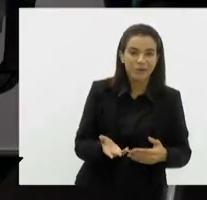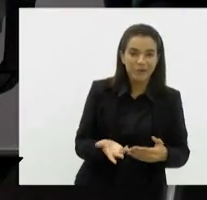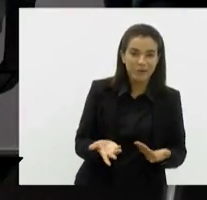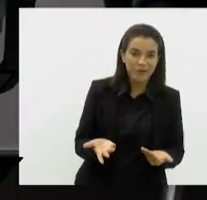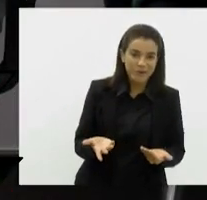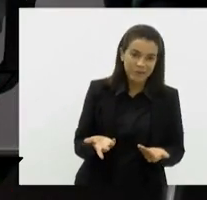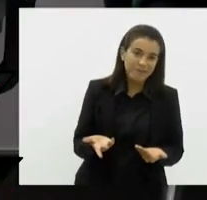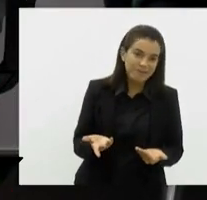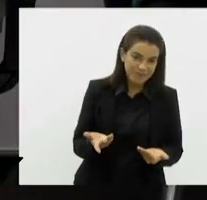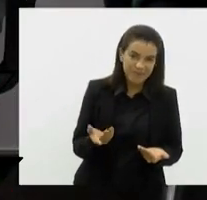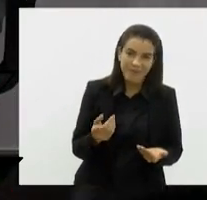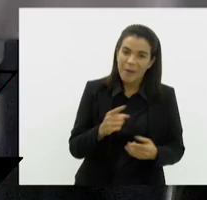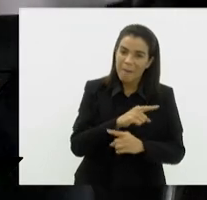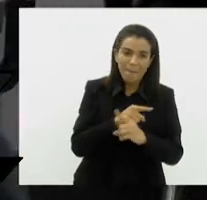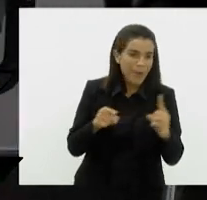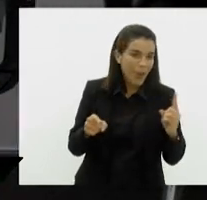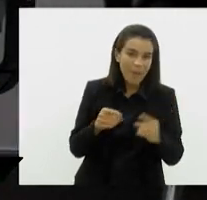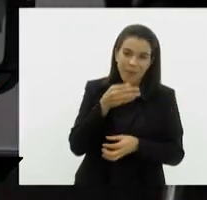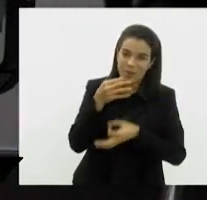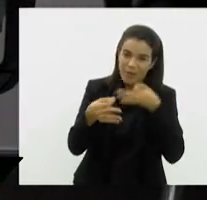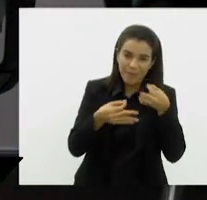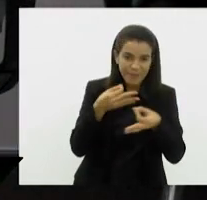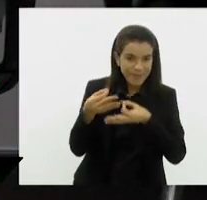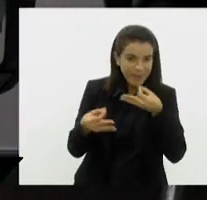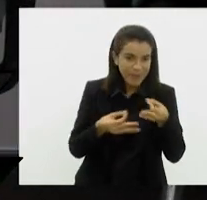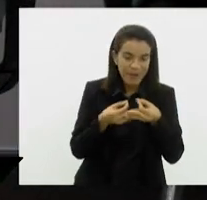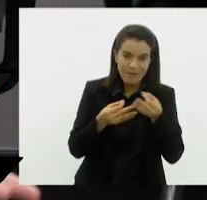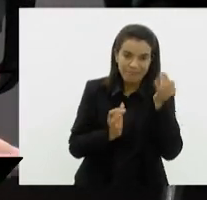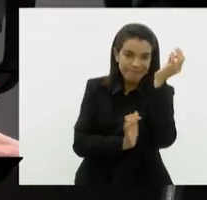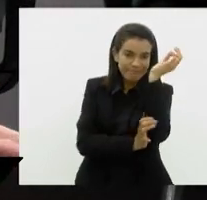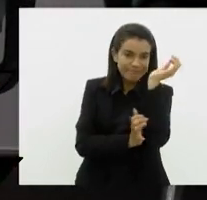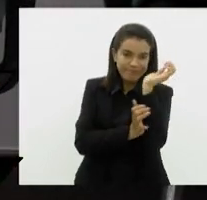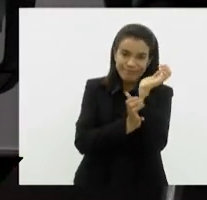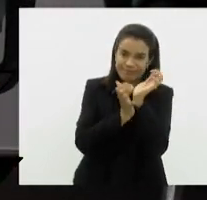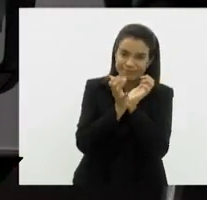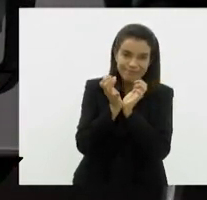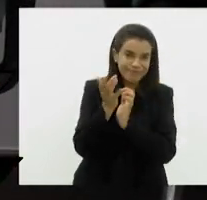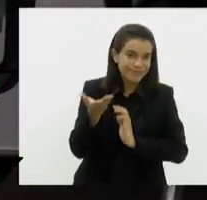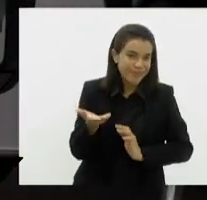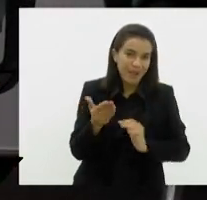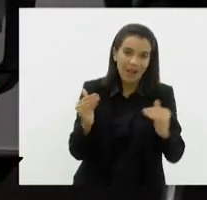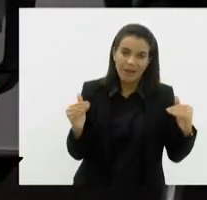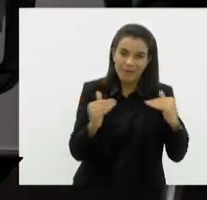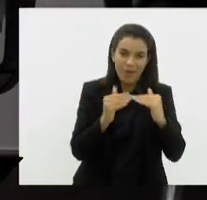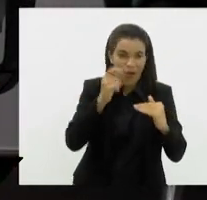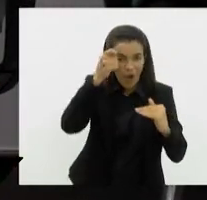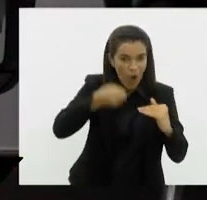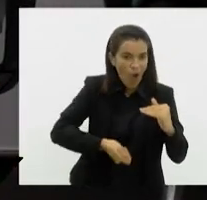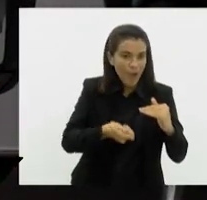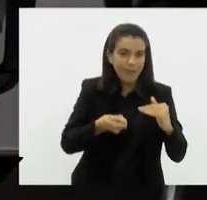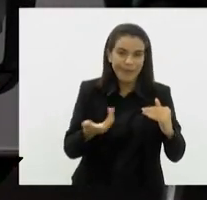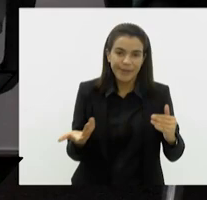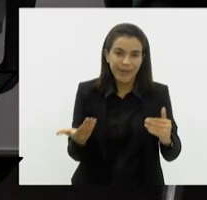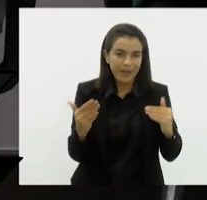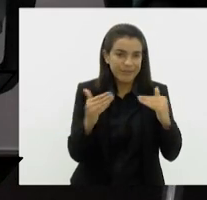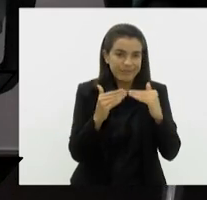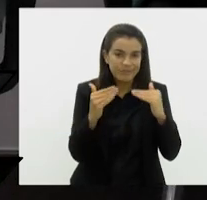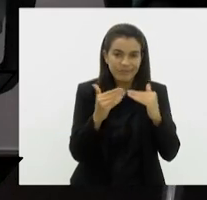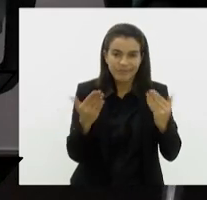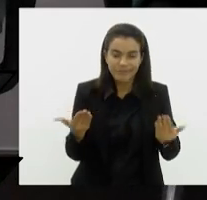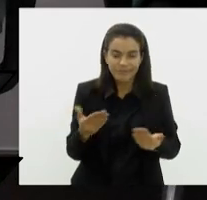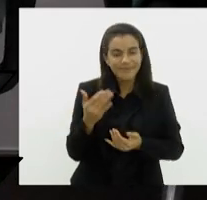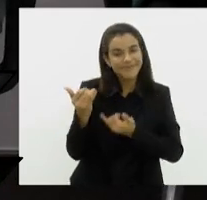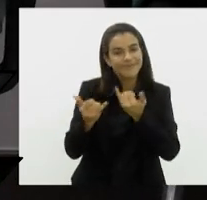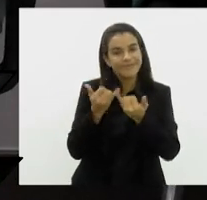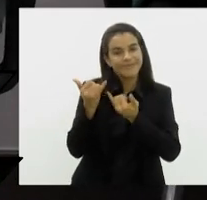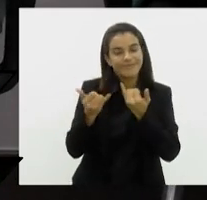se declarar impedido. Hierarquicamente, ele só pode dar pela constitucionalidade. Estou